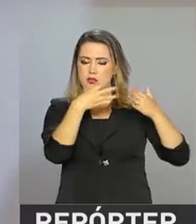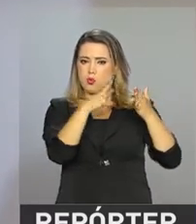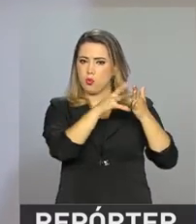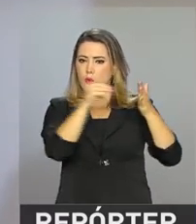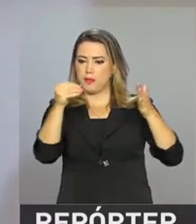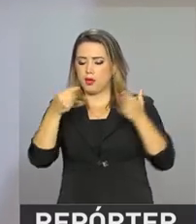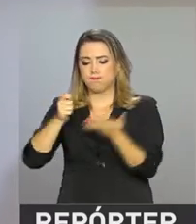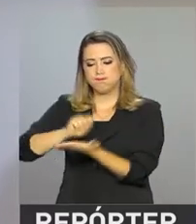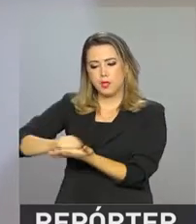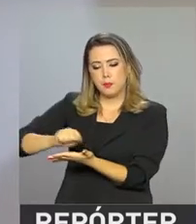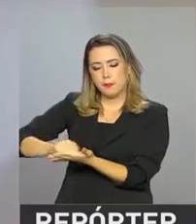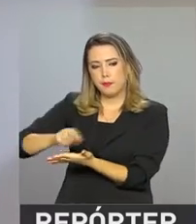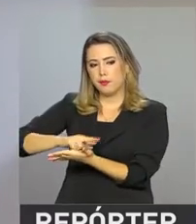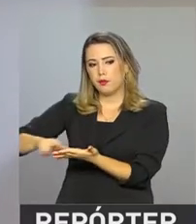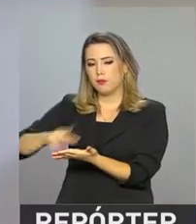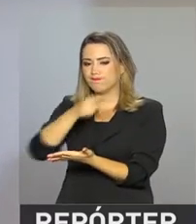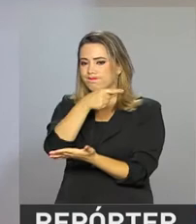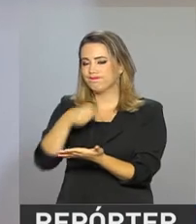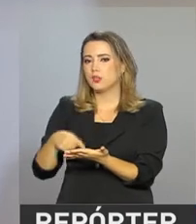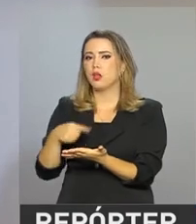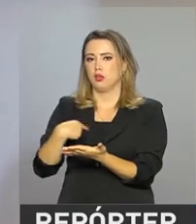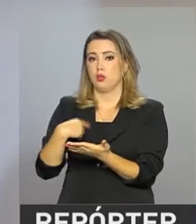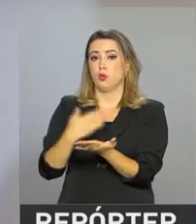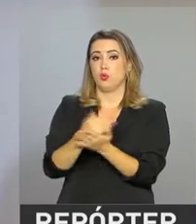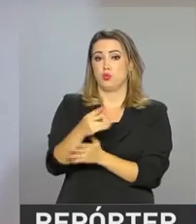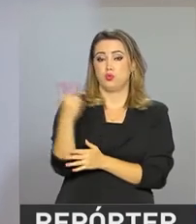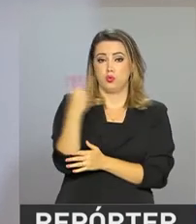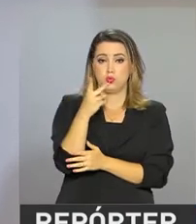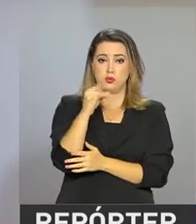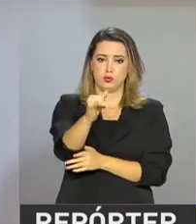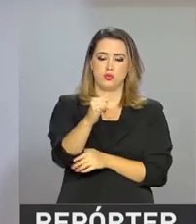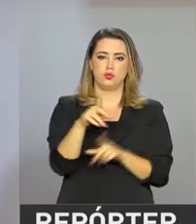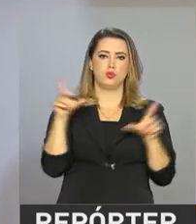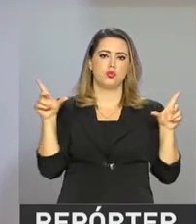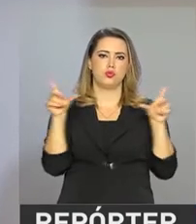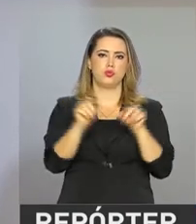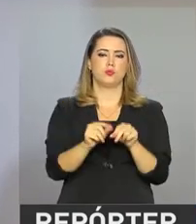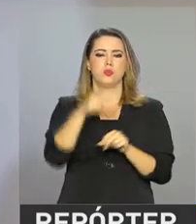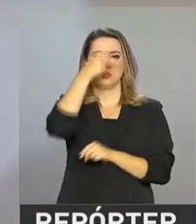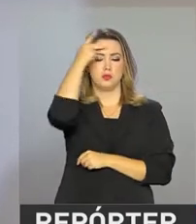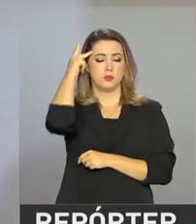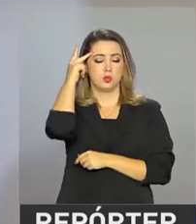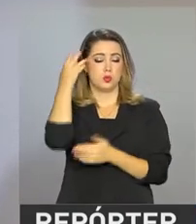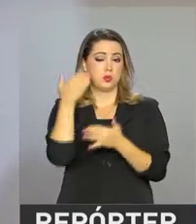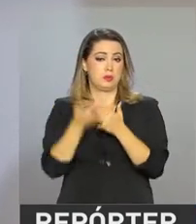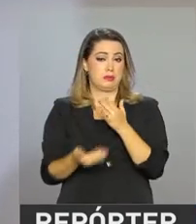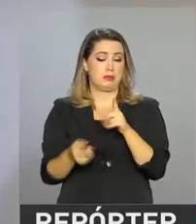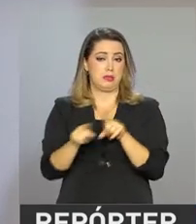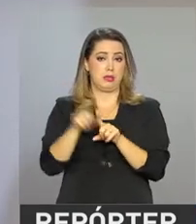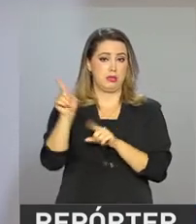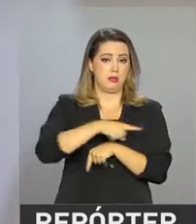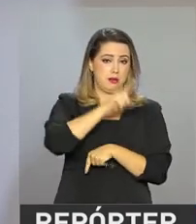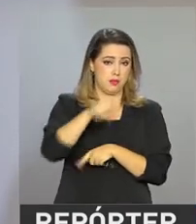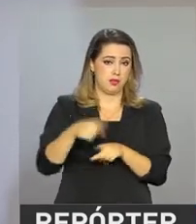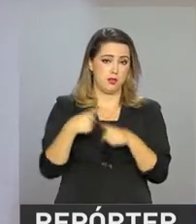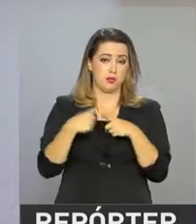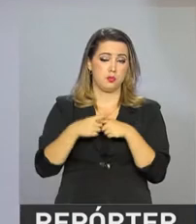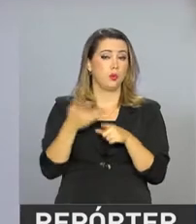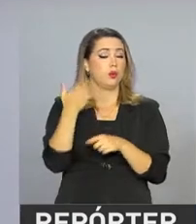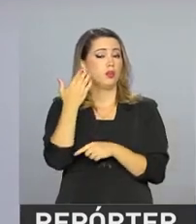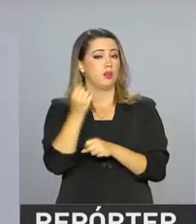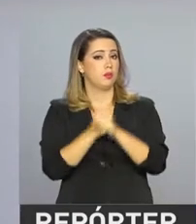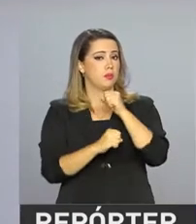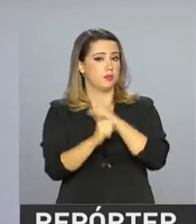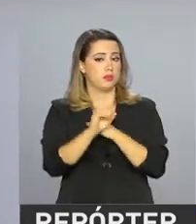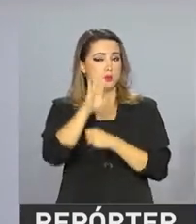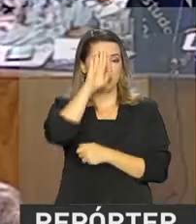no segundo dia, essa mudança vai fazer cair muitos números de candidatos eliminados, considerando que esse foi o principal motivo de eliminação do ano passado?